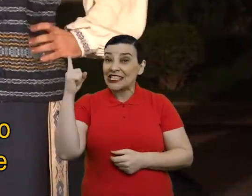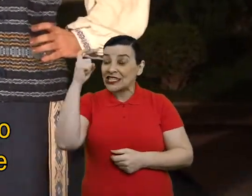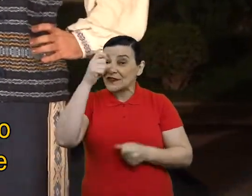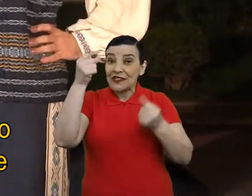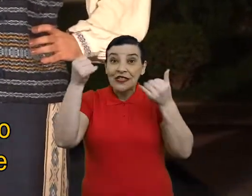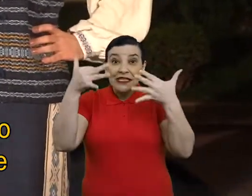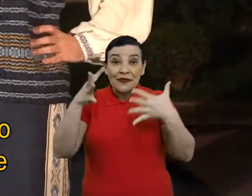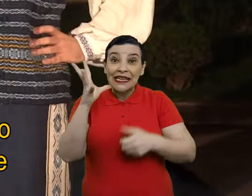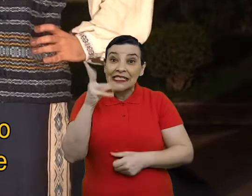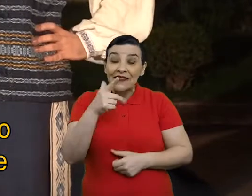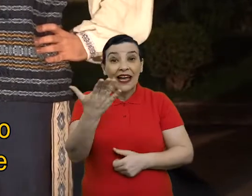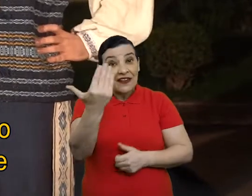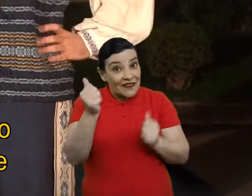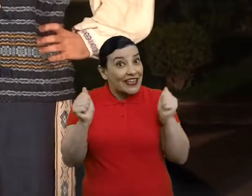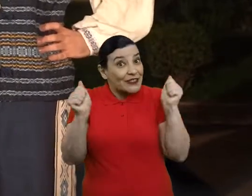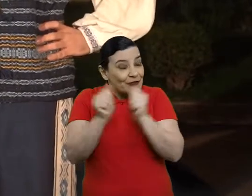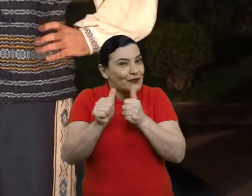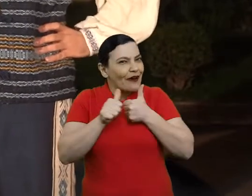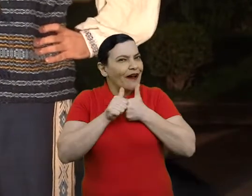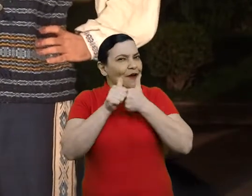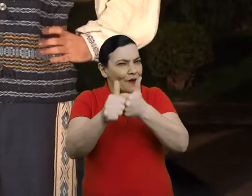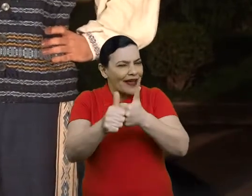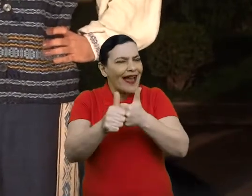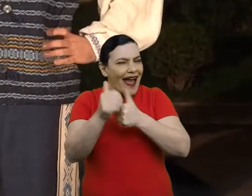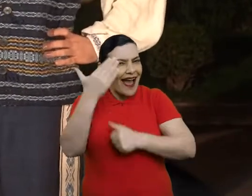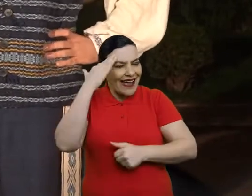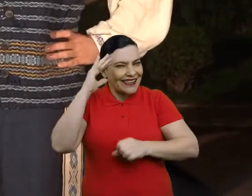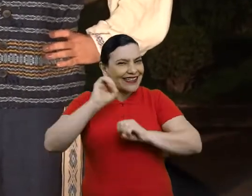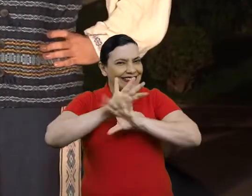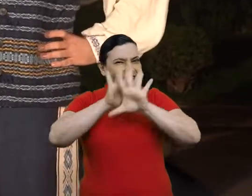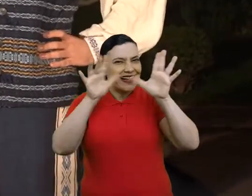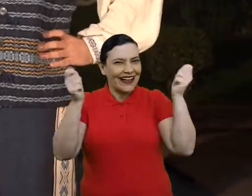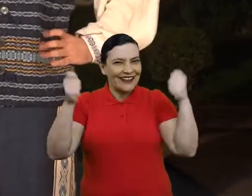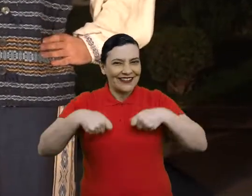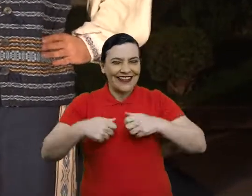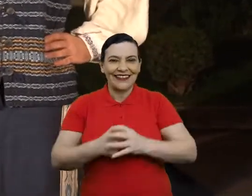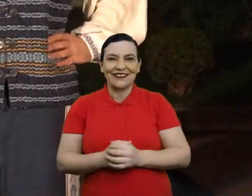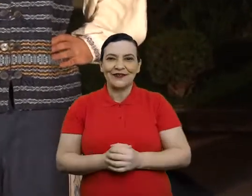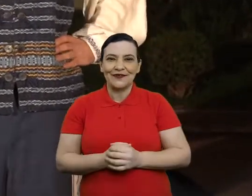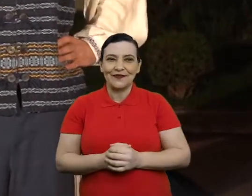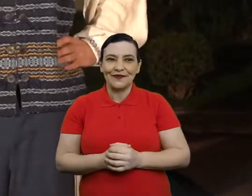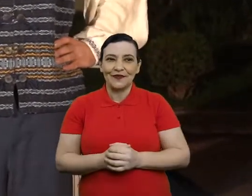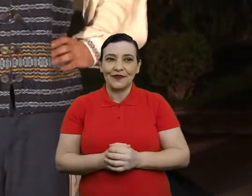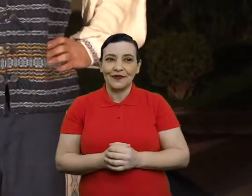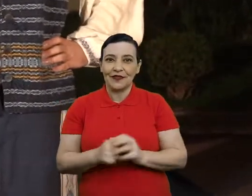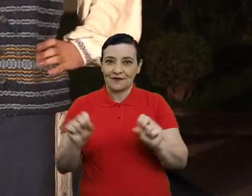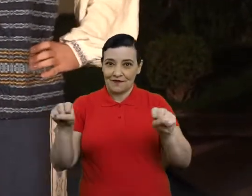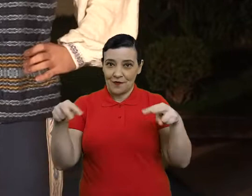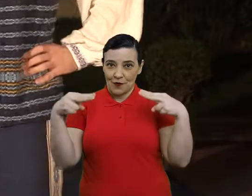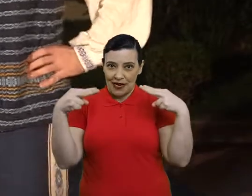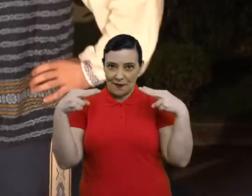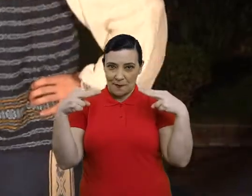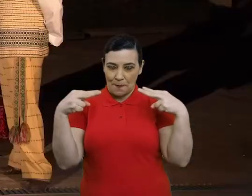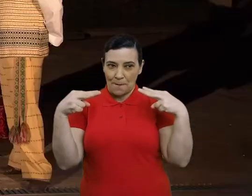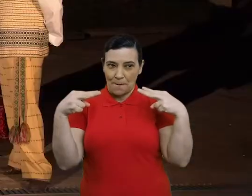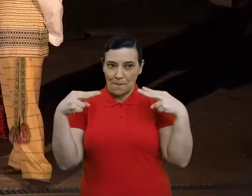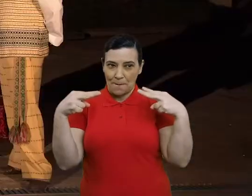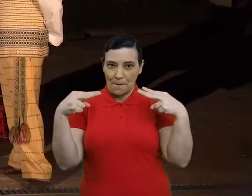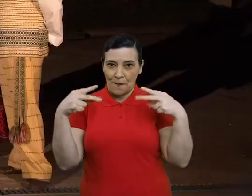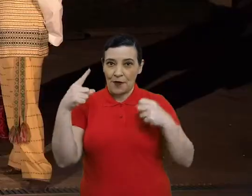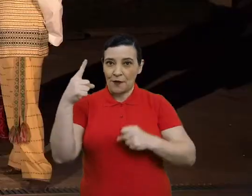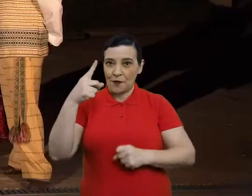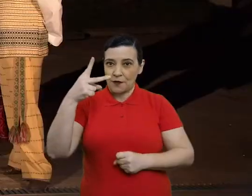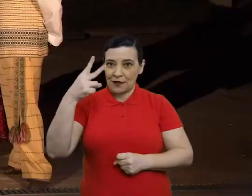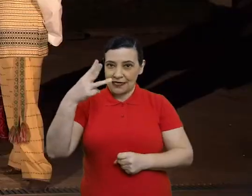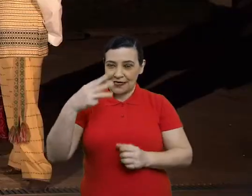devagar, então vocês acompanhando junto com a gente, vai ficar bem facinho de entender. Então vai ser desse jeito aqui. Primeiro vai olhar para a parceira.